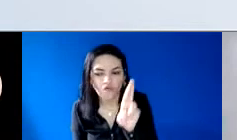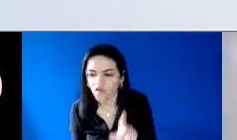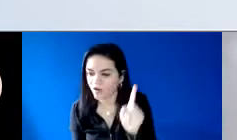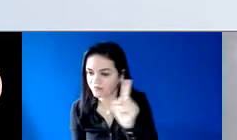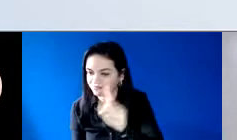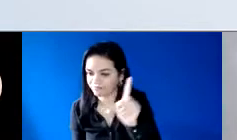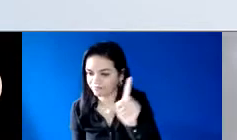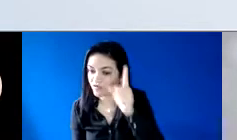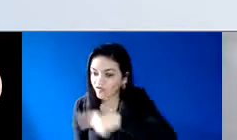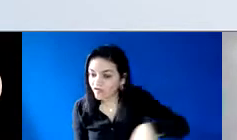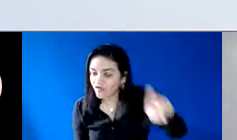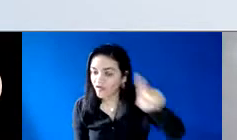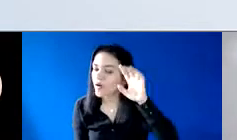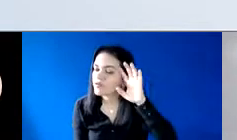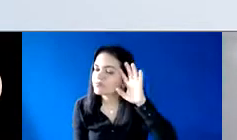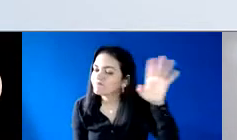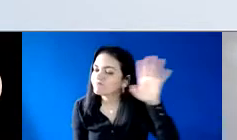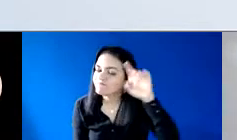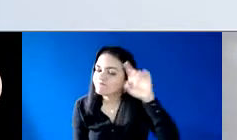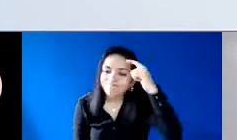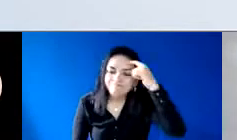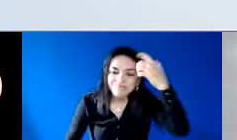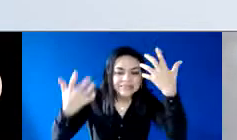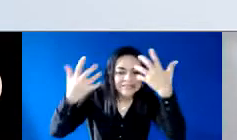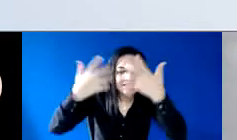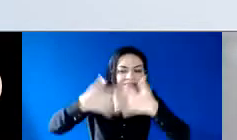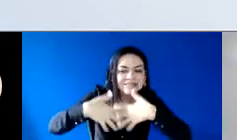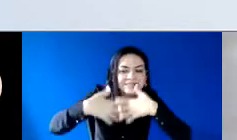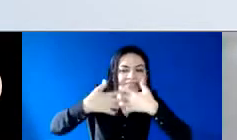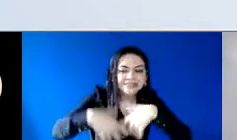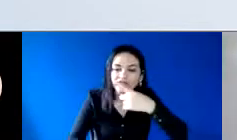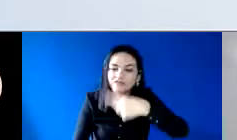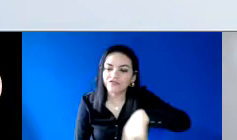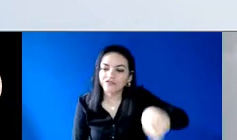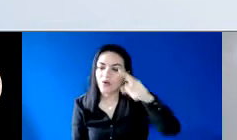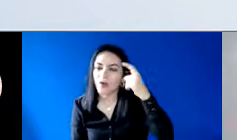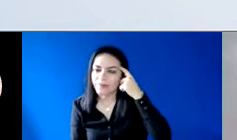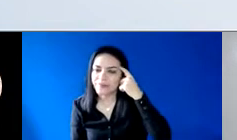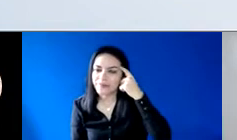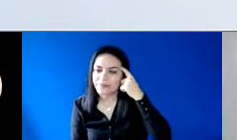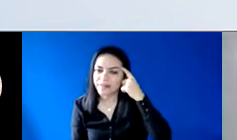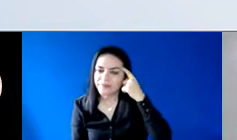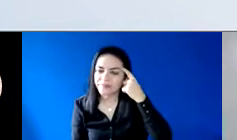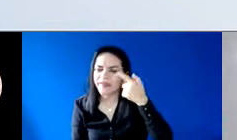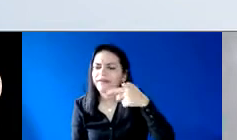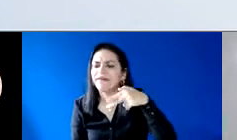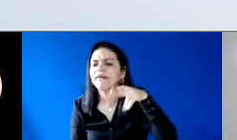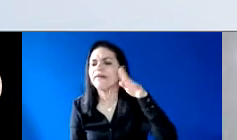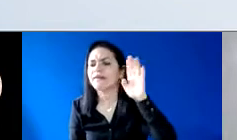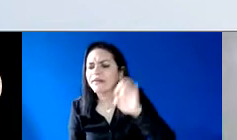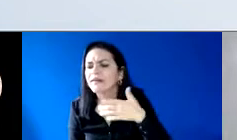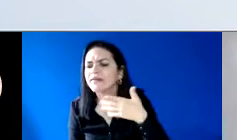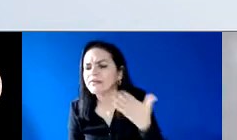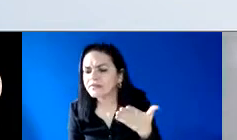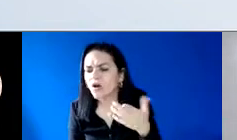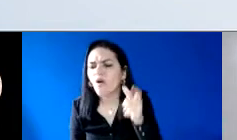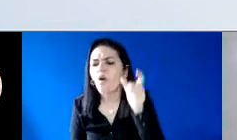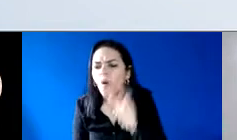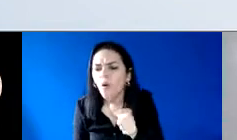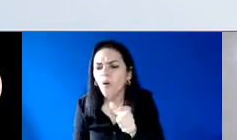para vocês refletirem, para vocês pensarem. Quem são e onde estão as nossas